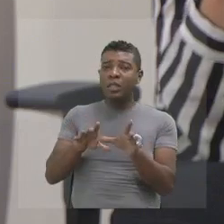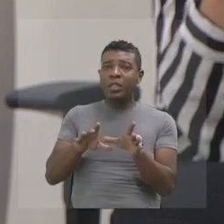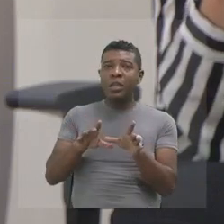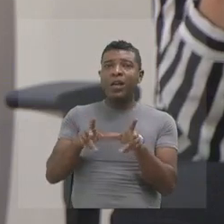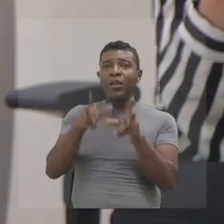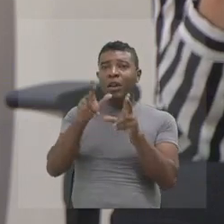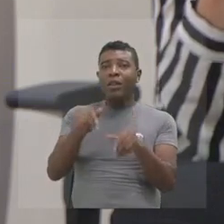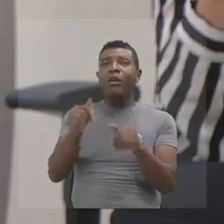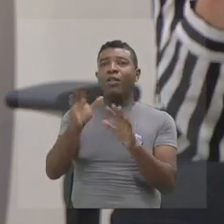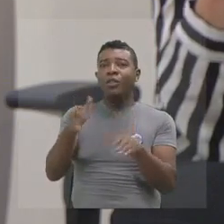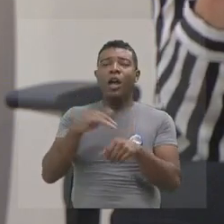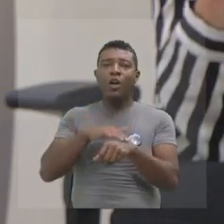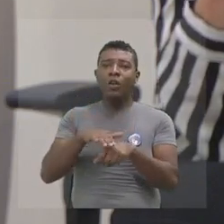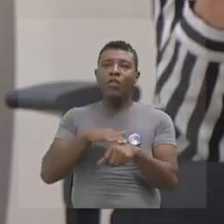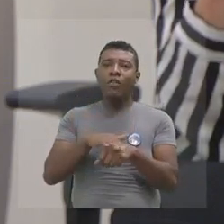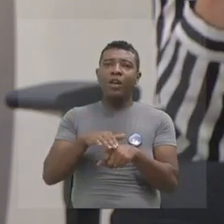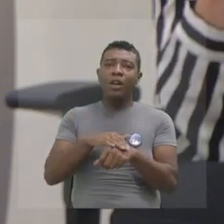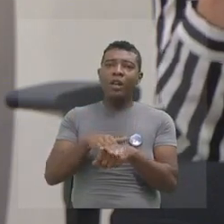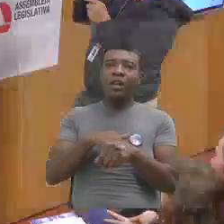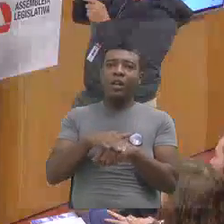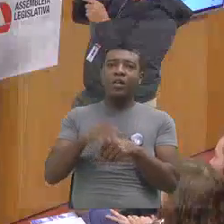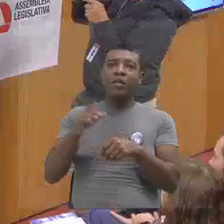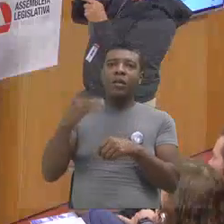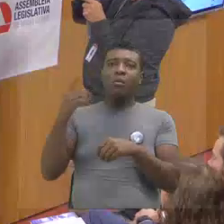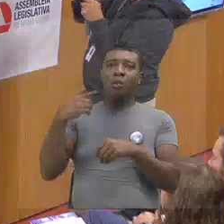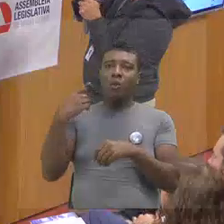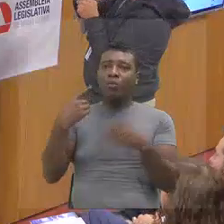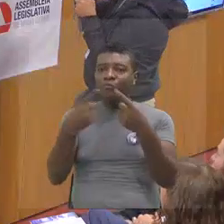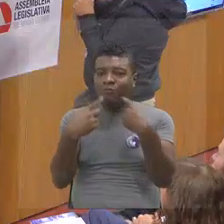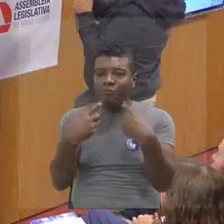conversamos algumas vezes para o diálogo e para construção